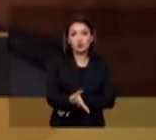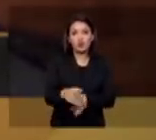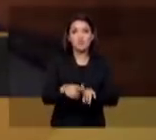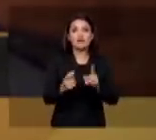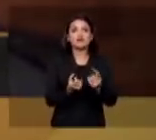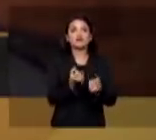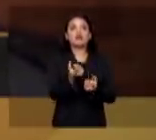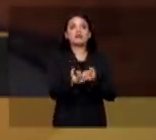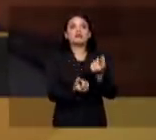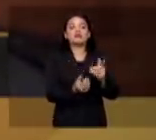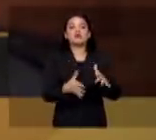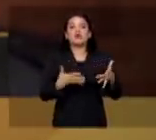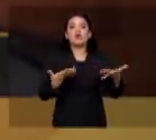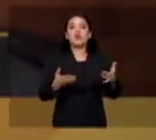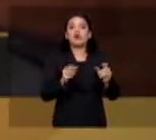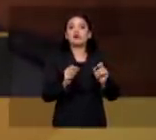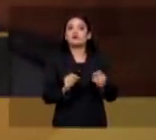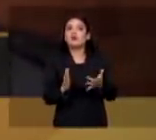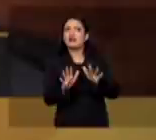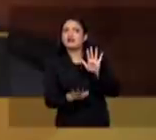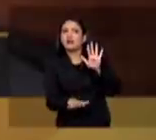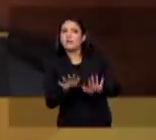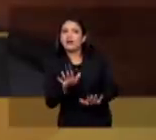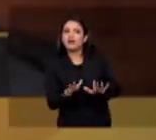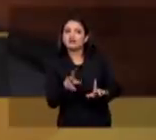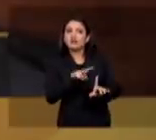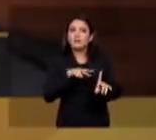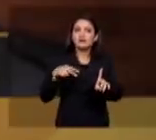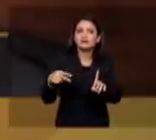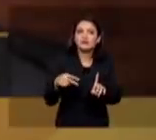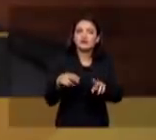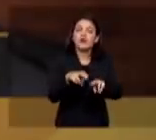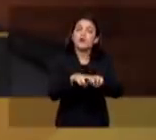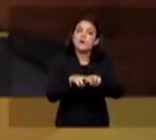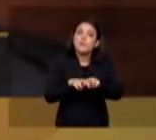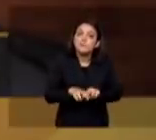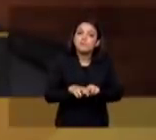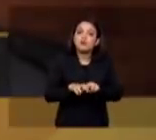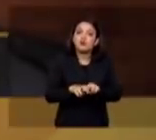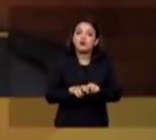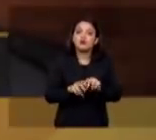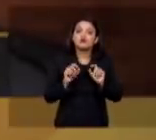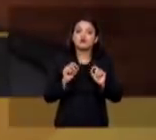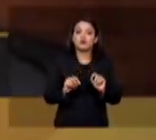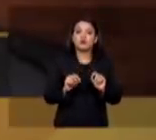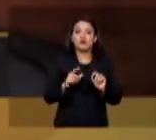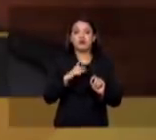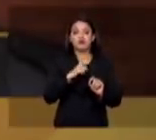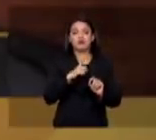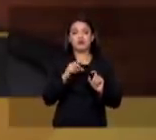justifica unicamente sob tal perspectiva. Por isso, a ressalva quanto ao conhecimento posterior do vício de suspeição